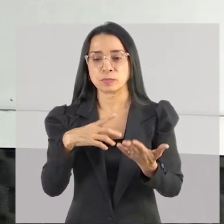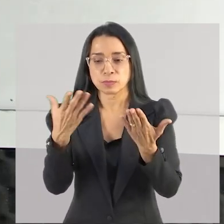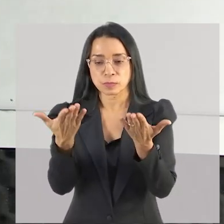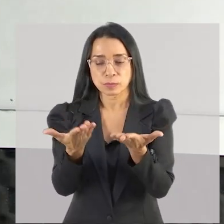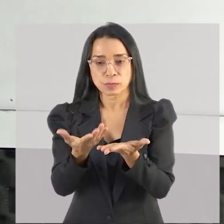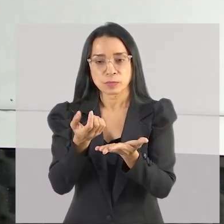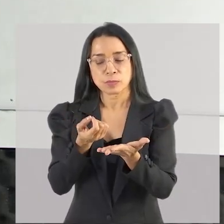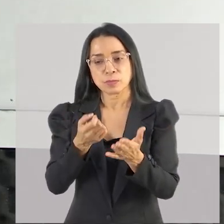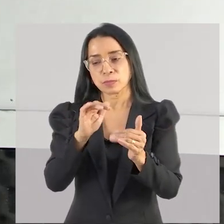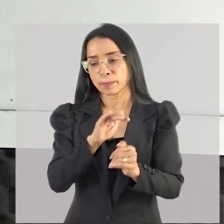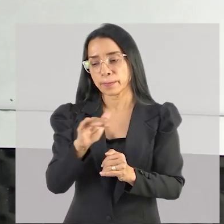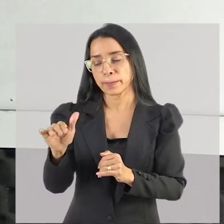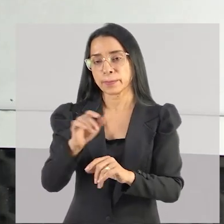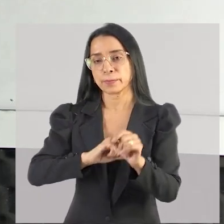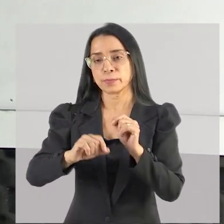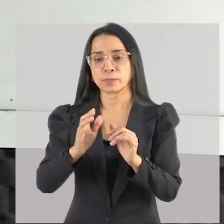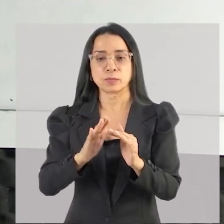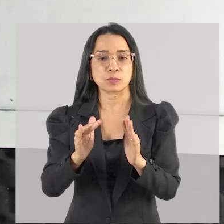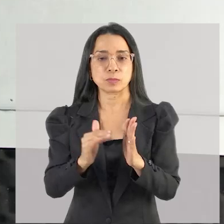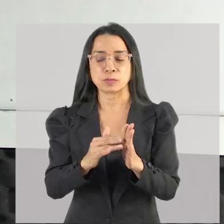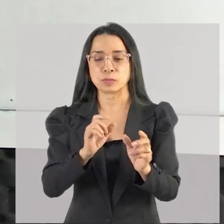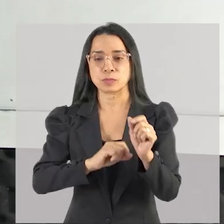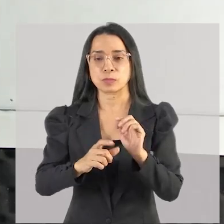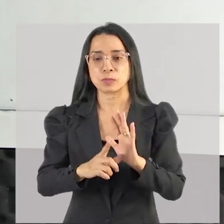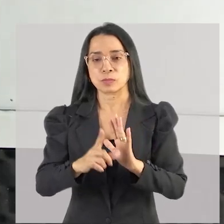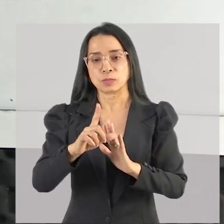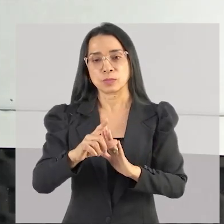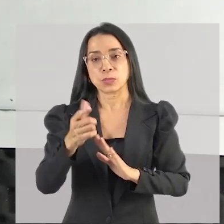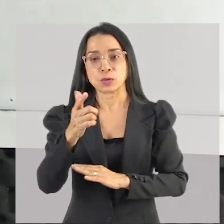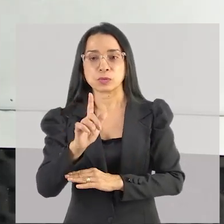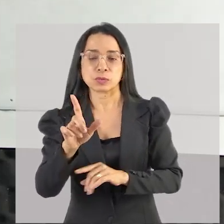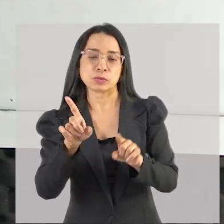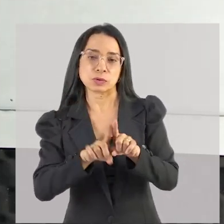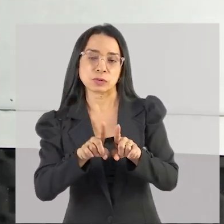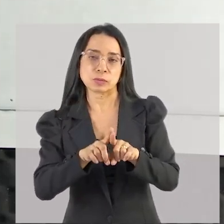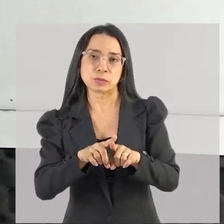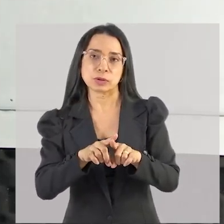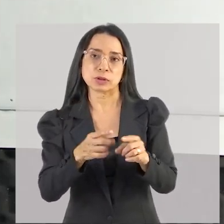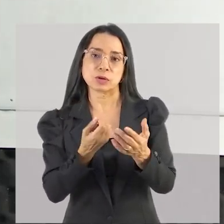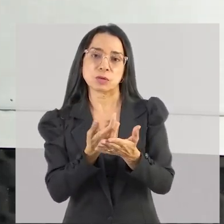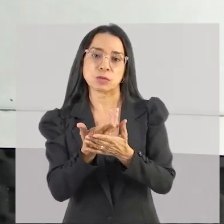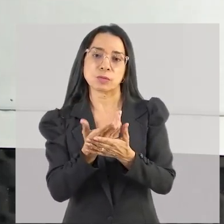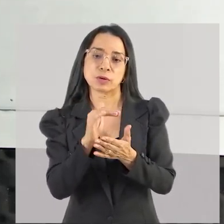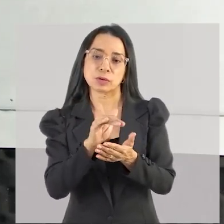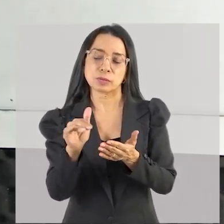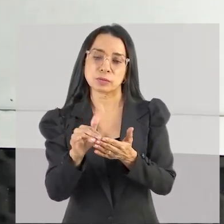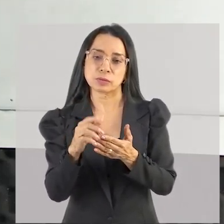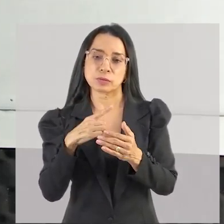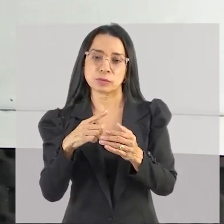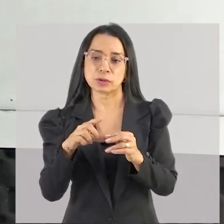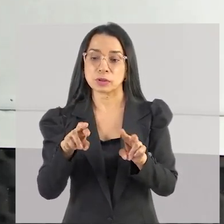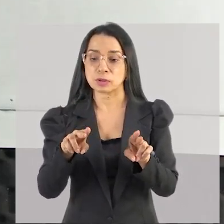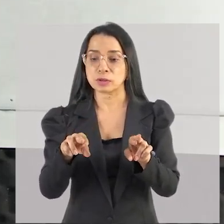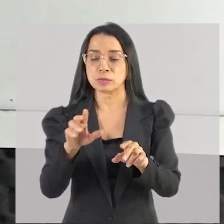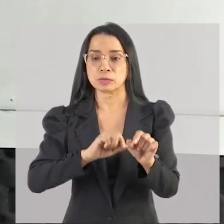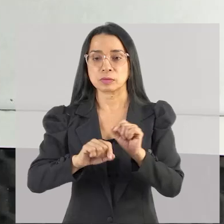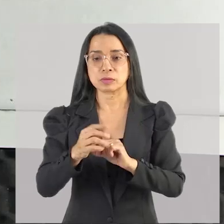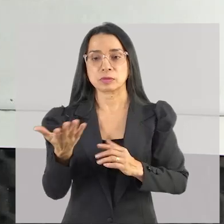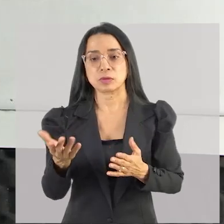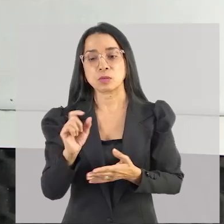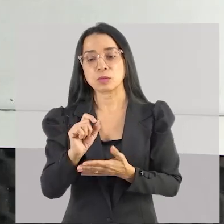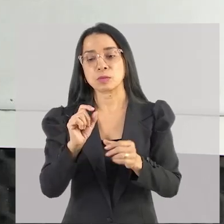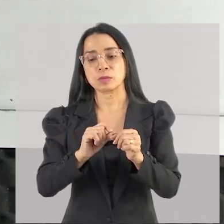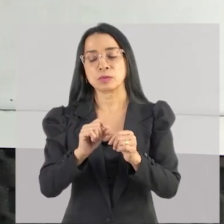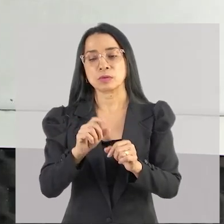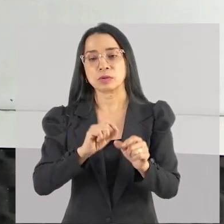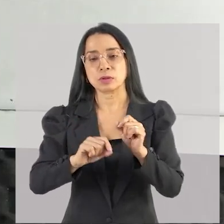metade do total de litros, os outros também têm que ser comprados pela metade, para manter o que? A proporção, tá? Então, o que